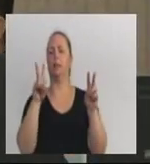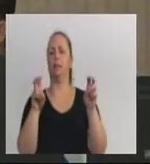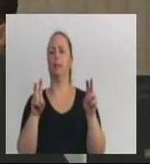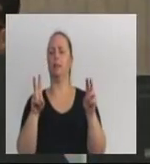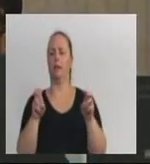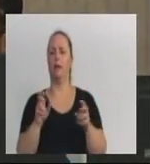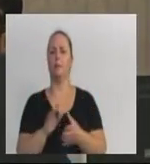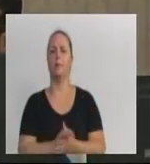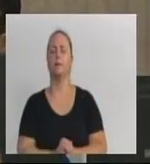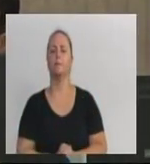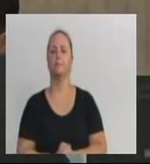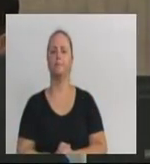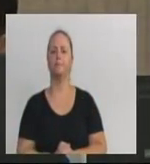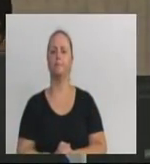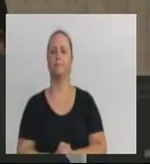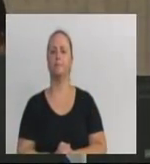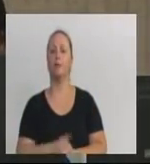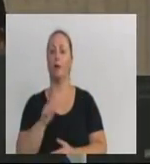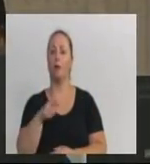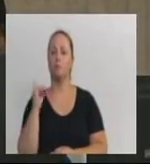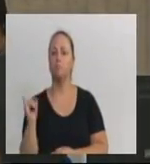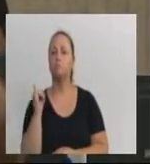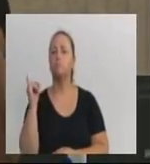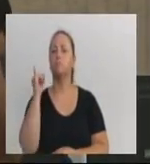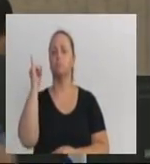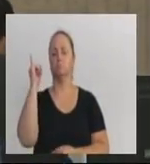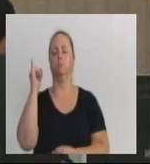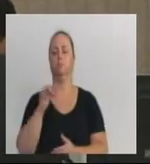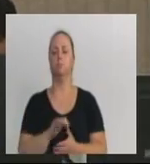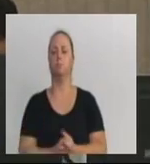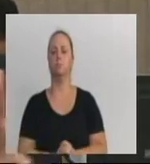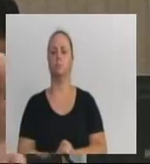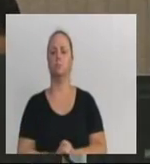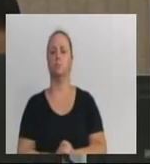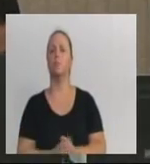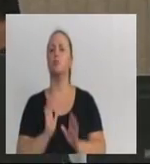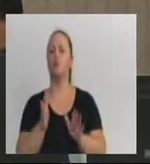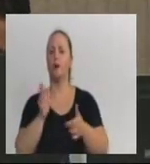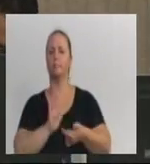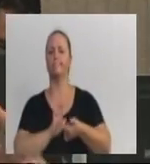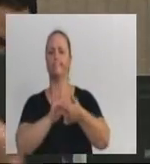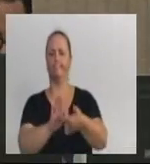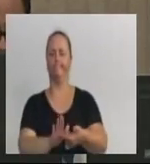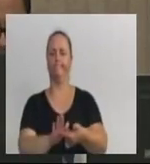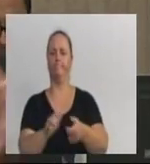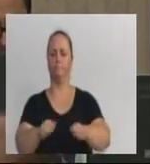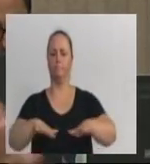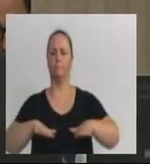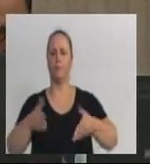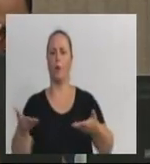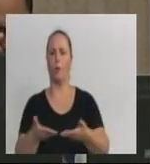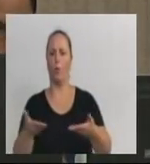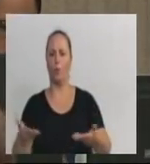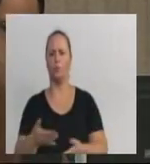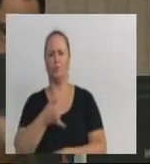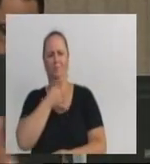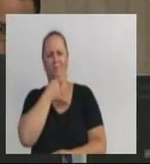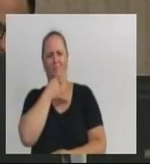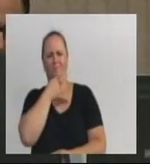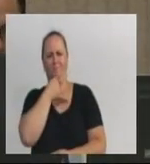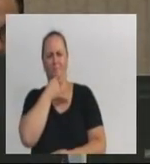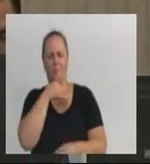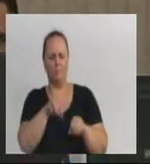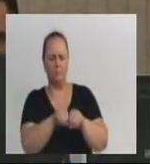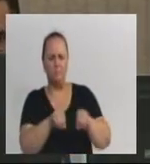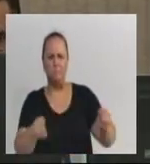fraternidade esse ano é extremamente relevante. Como mostrei na sessão de hoje, inclusive, tristes realidades de esgoto a céu aberto, de dificuldades que